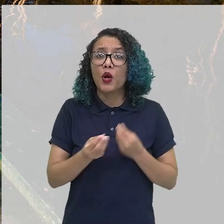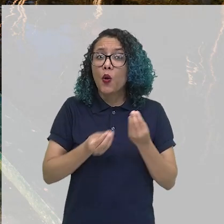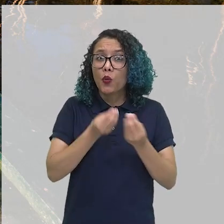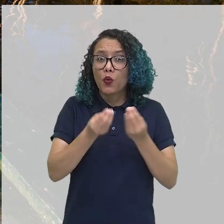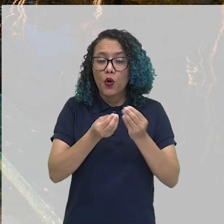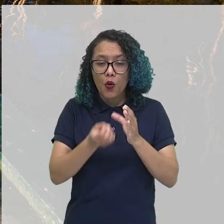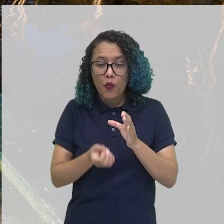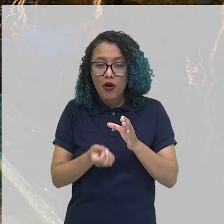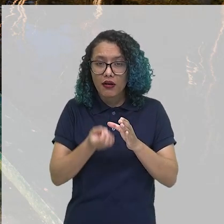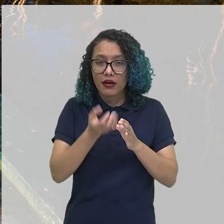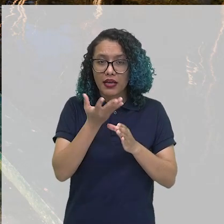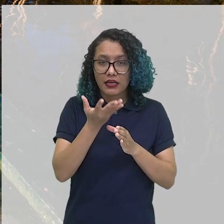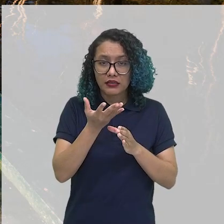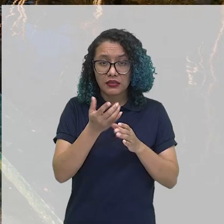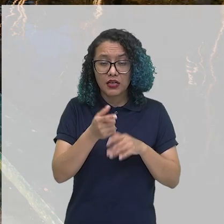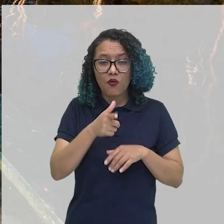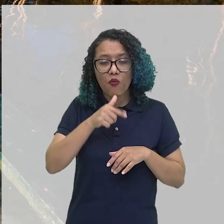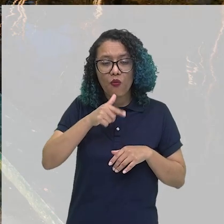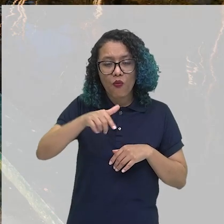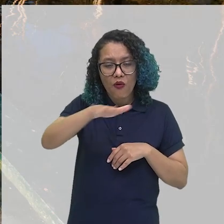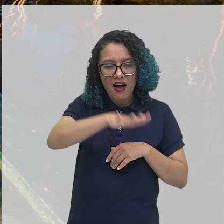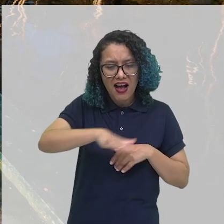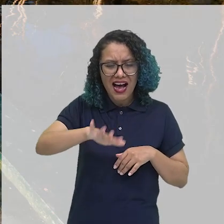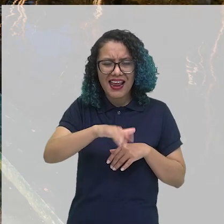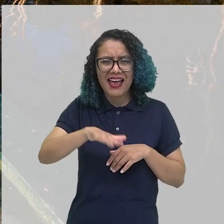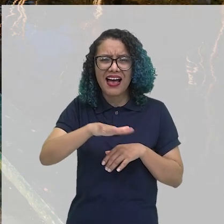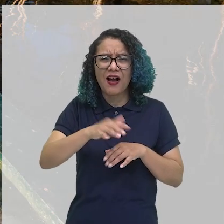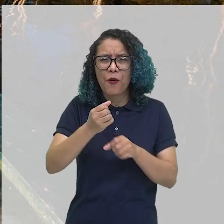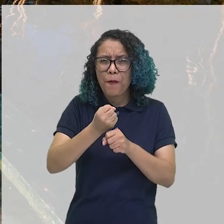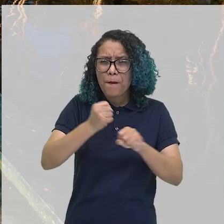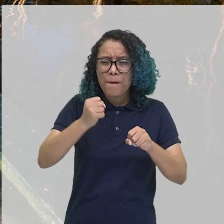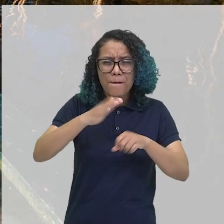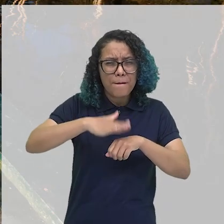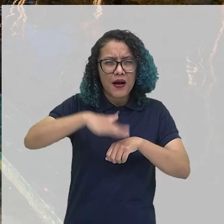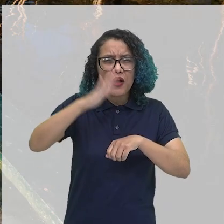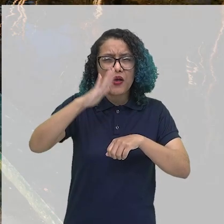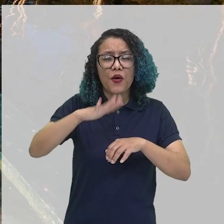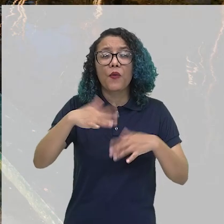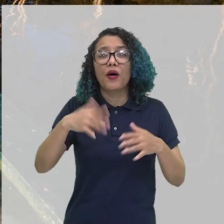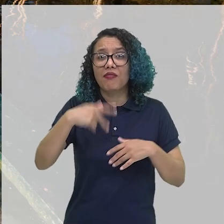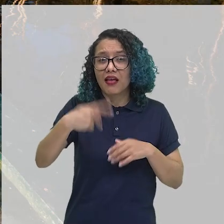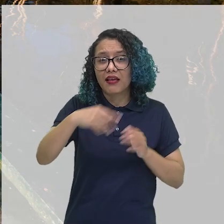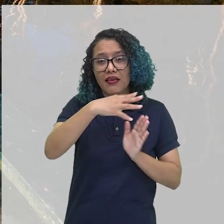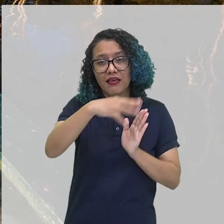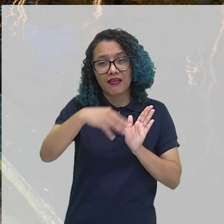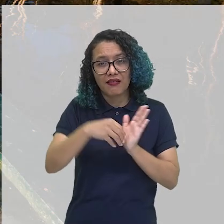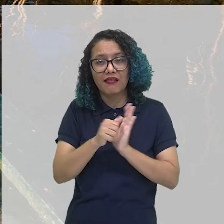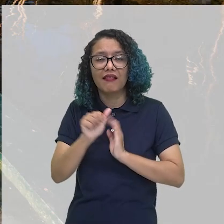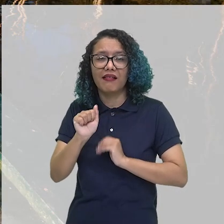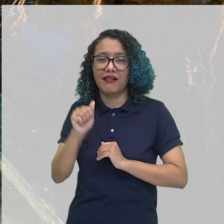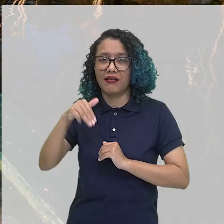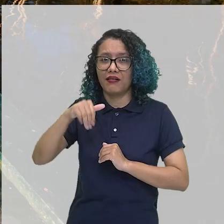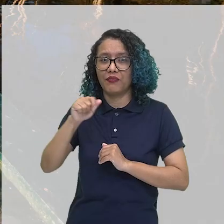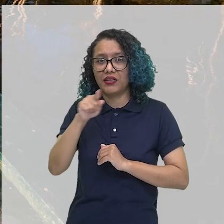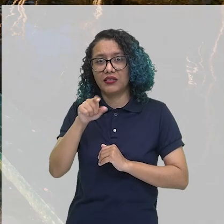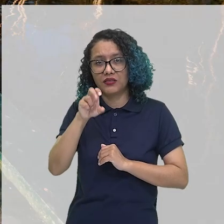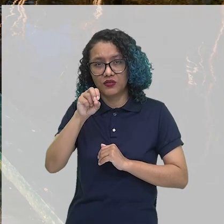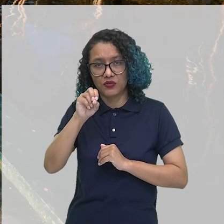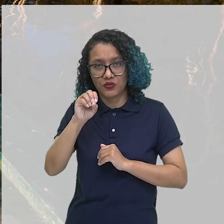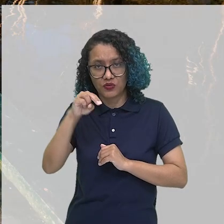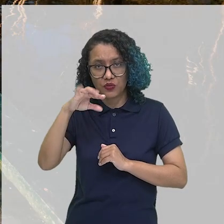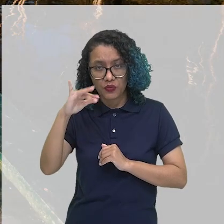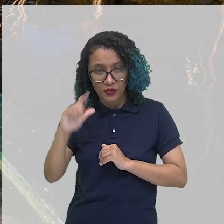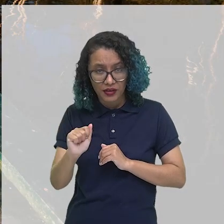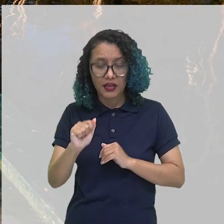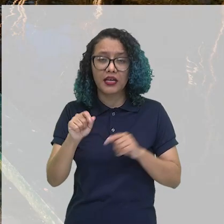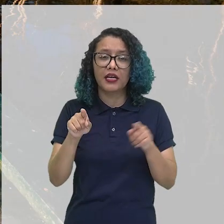maior bacia hidrográfica do mundo, a nossa bacia amazônica. E ela, além